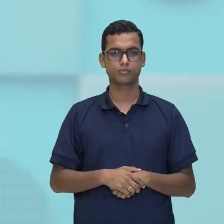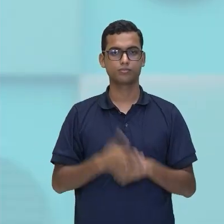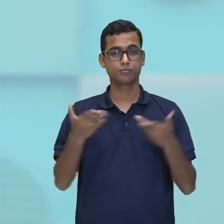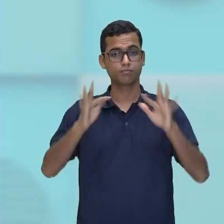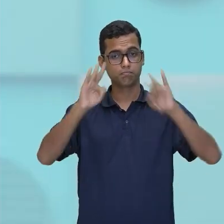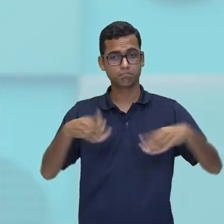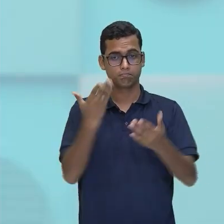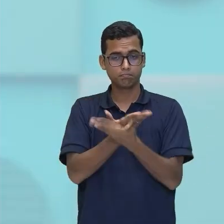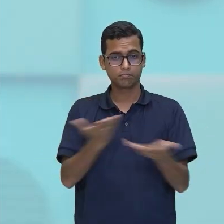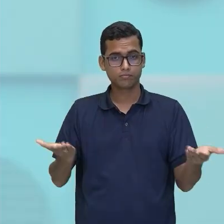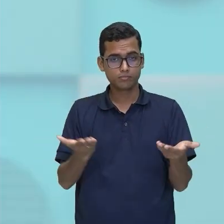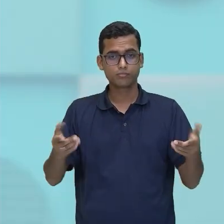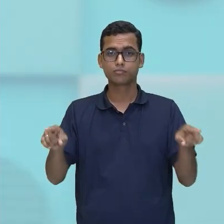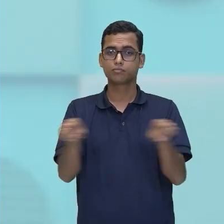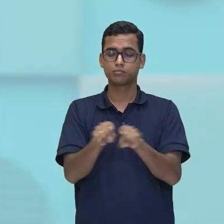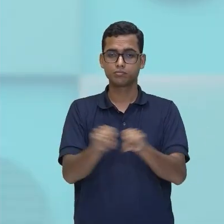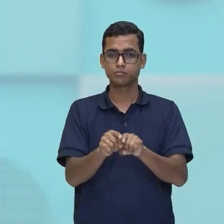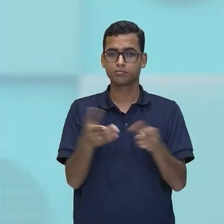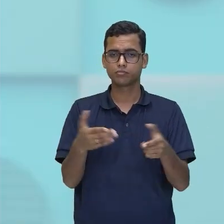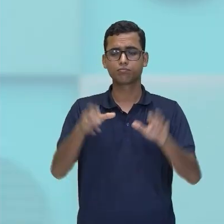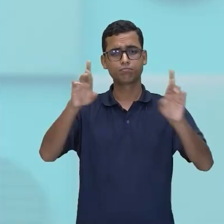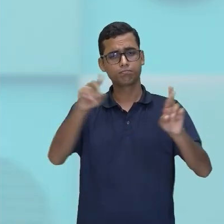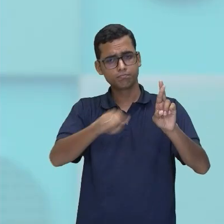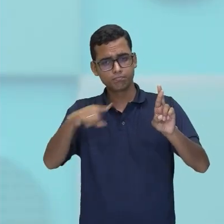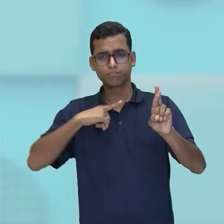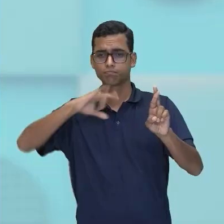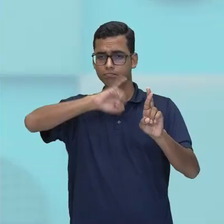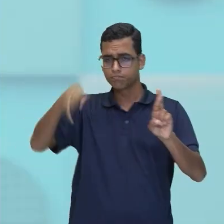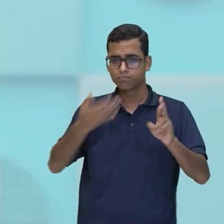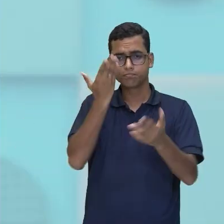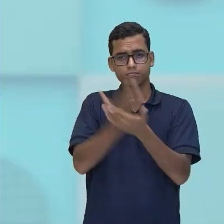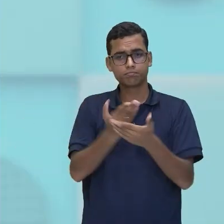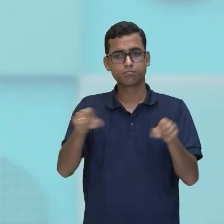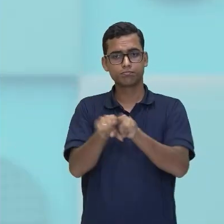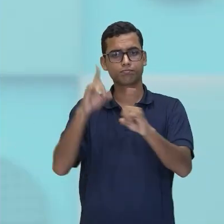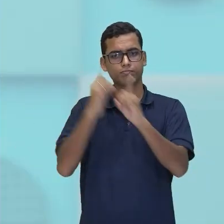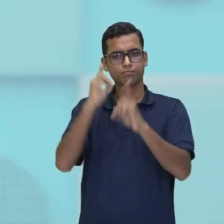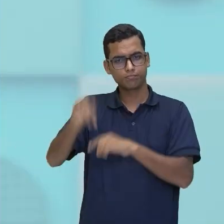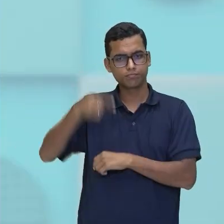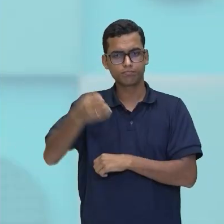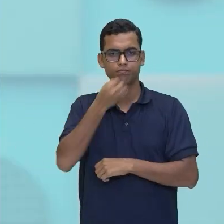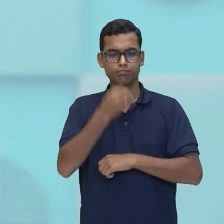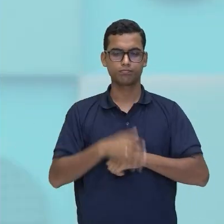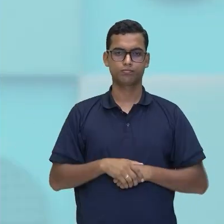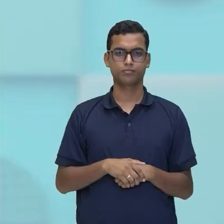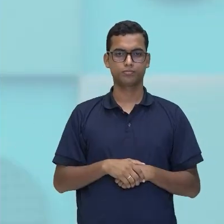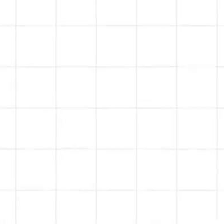nós finalizamos a nossa aula, né? Espero que vocês tenham aproveitado e a gente se vê na próxima aula.